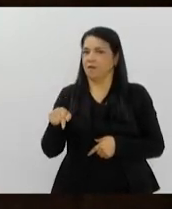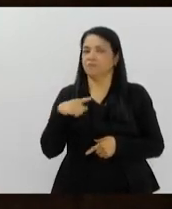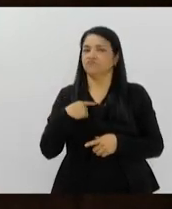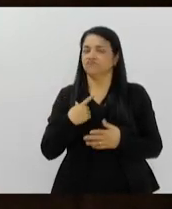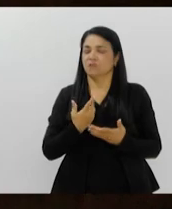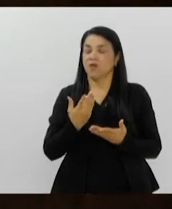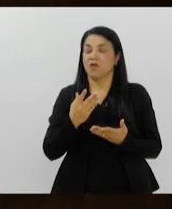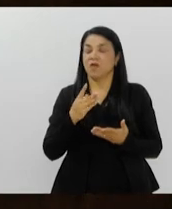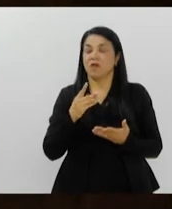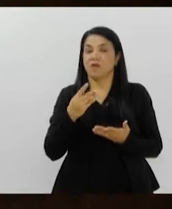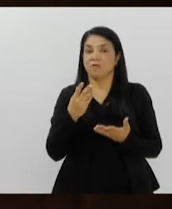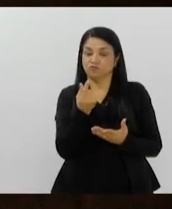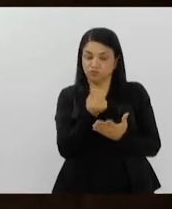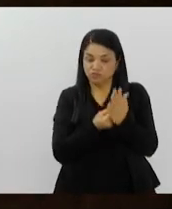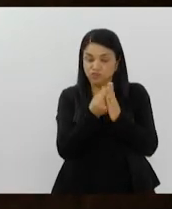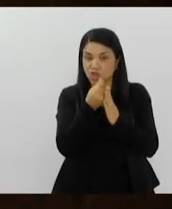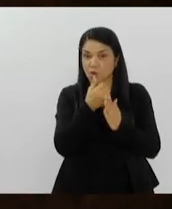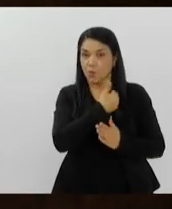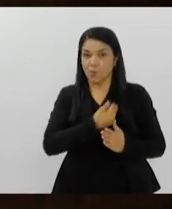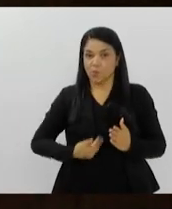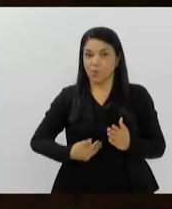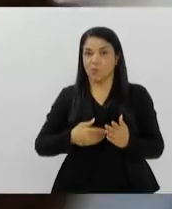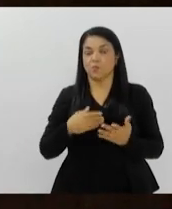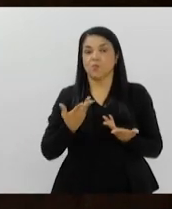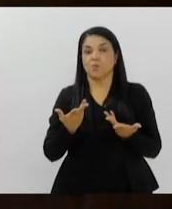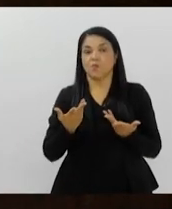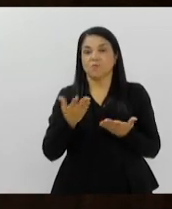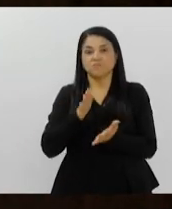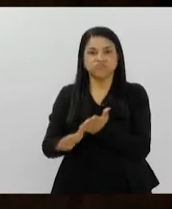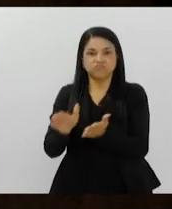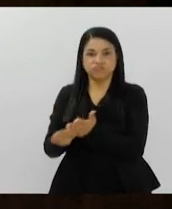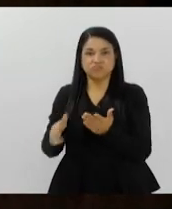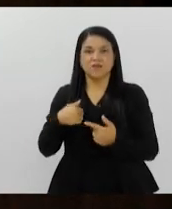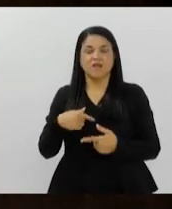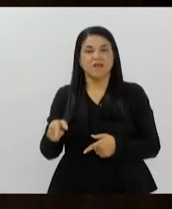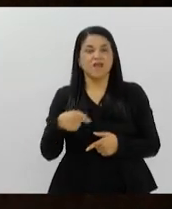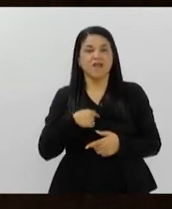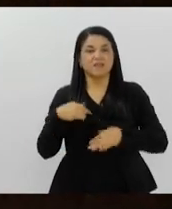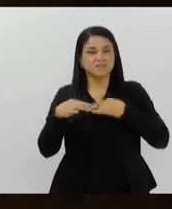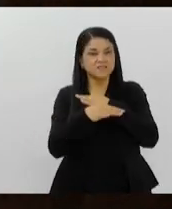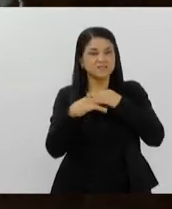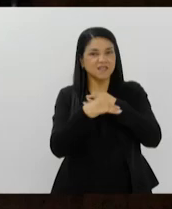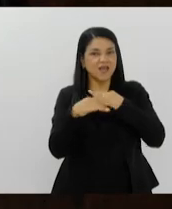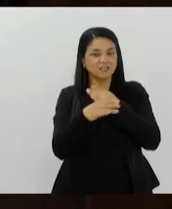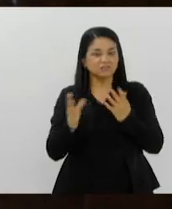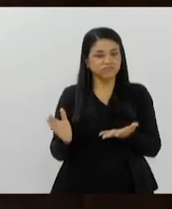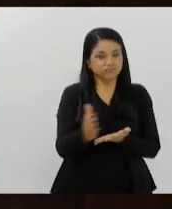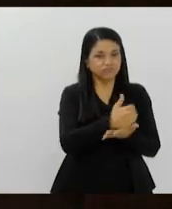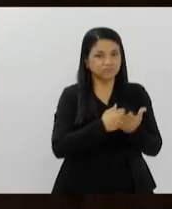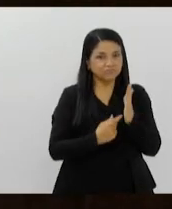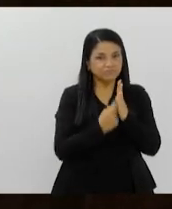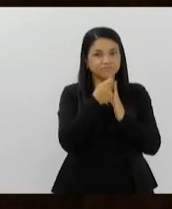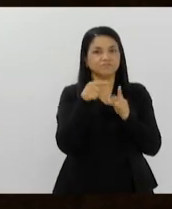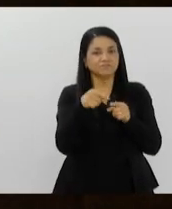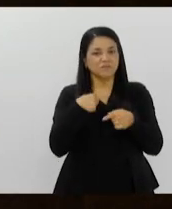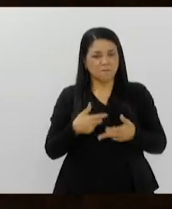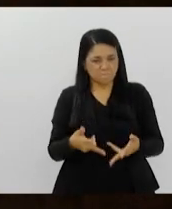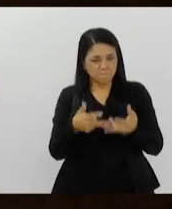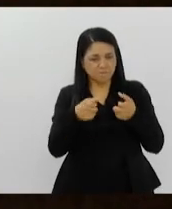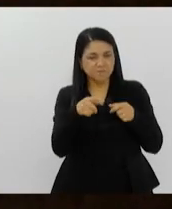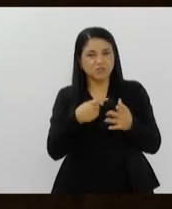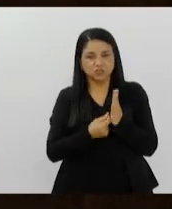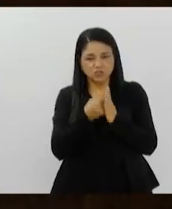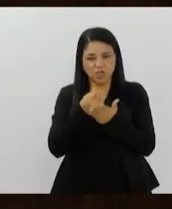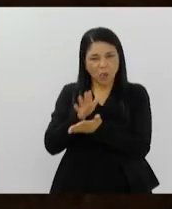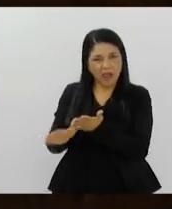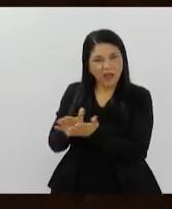dinheiro público, não é porque é a cidade mais rica do Brasil, a cidade com a maior renda per capita, que nós podemos ver o dinheiro sendo jogado pelo ralo e